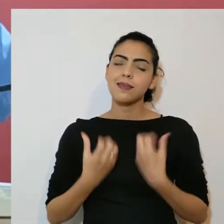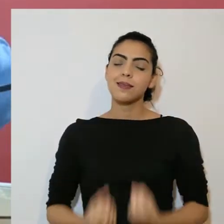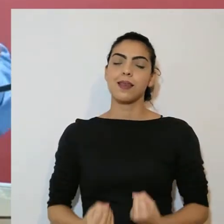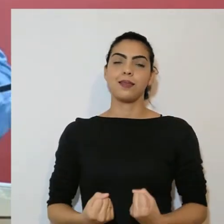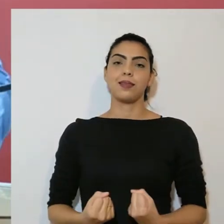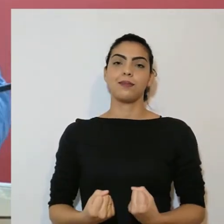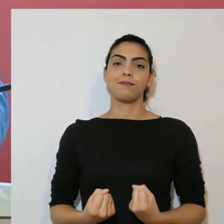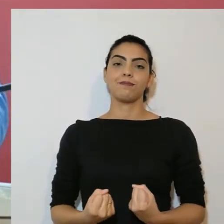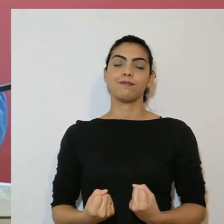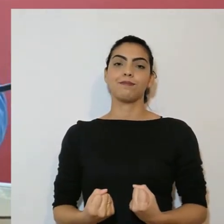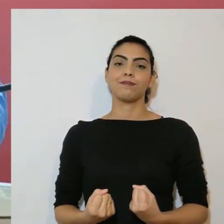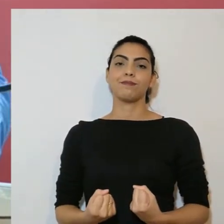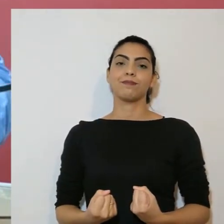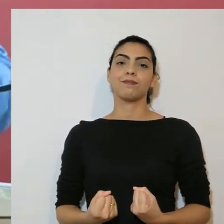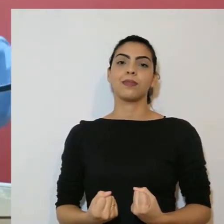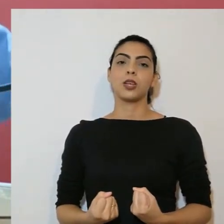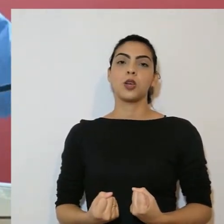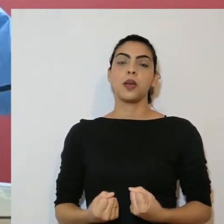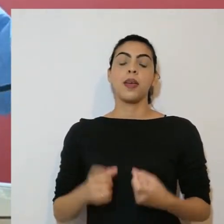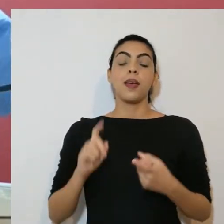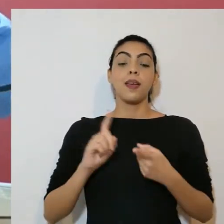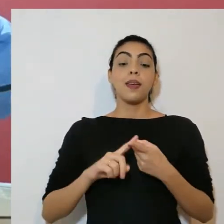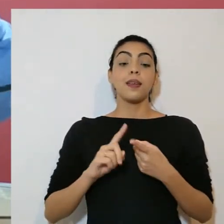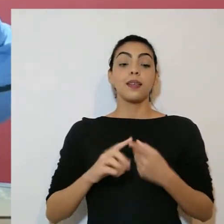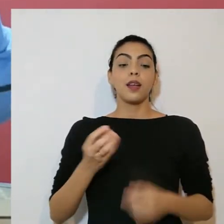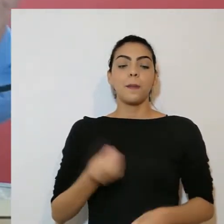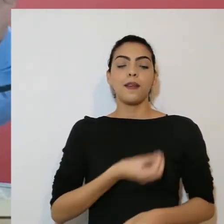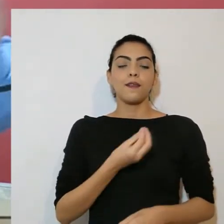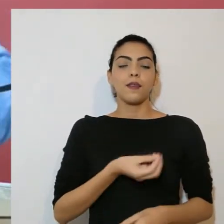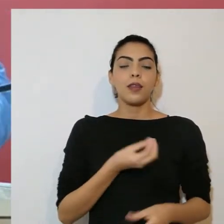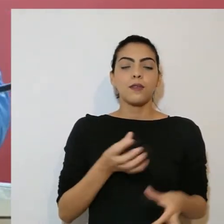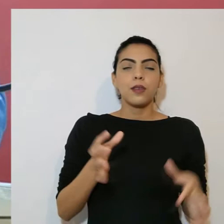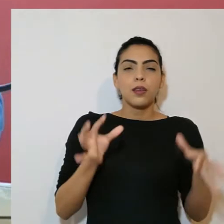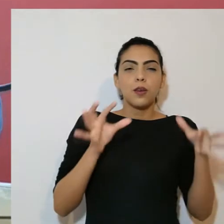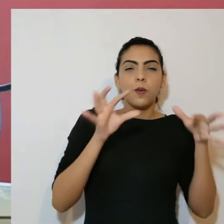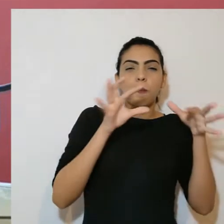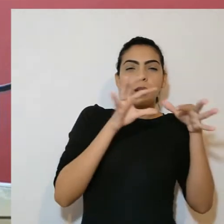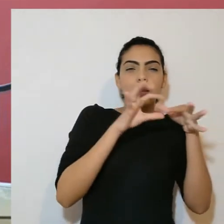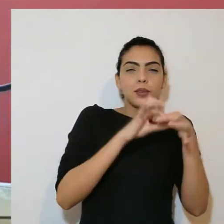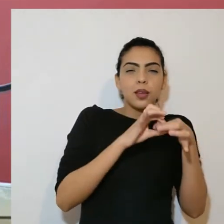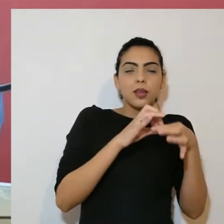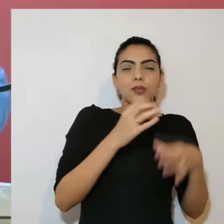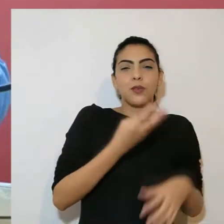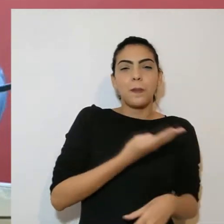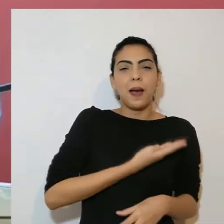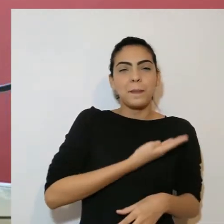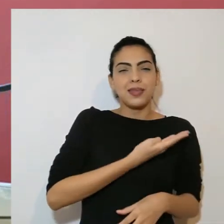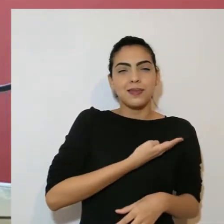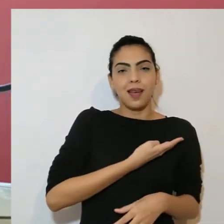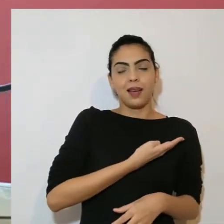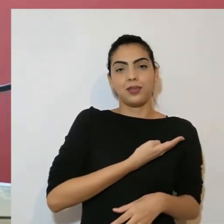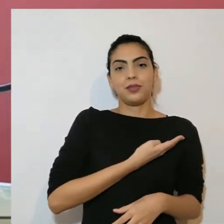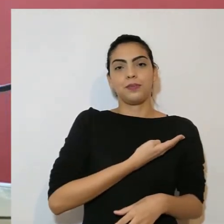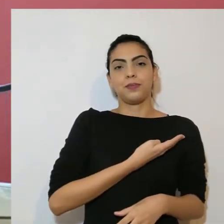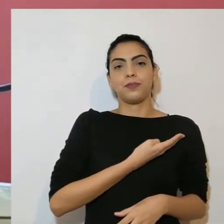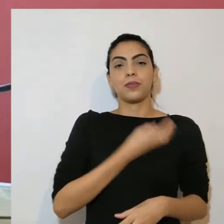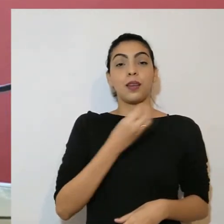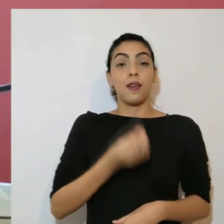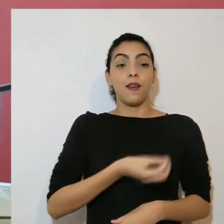que o aceita e que vive com ele uma intimidade, uma